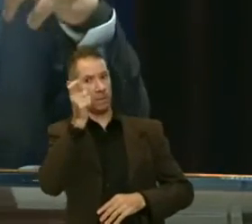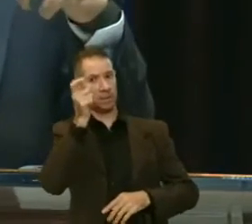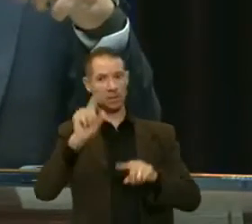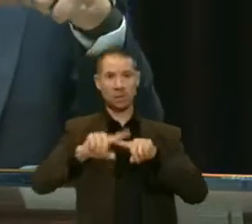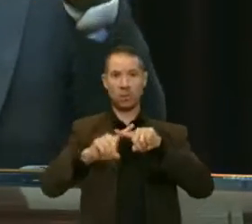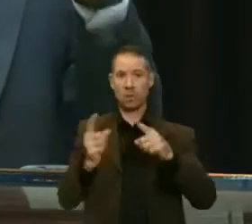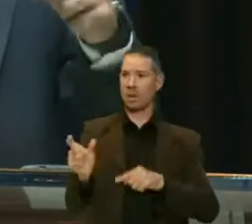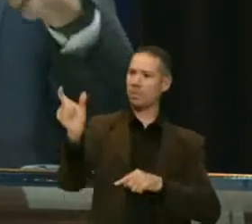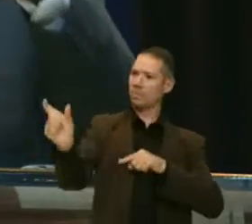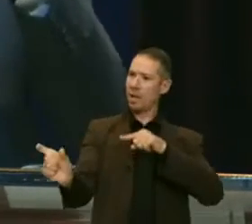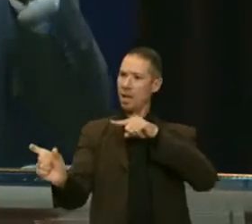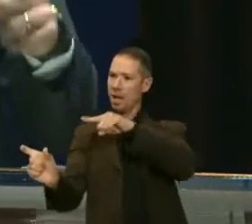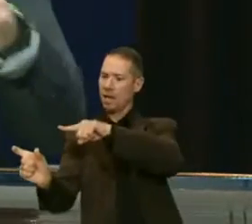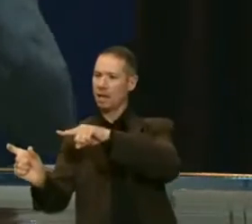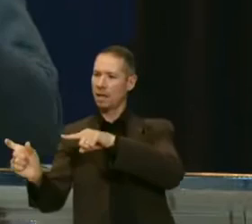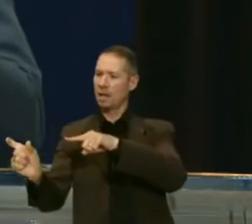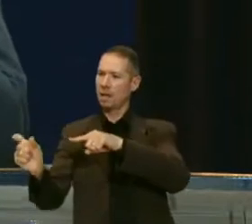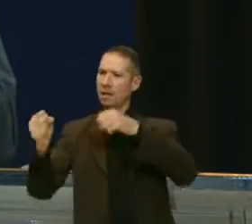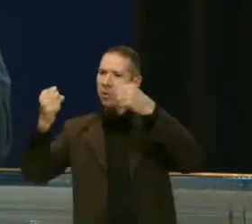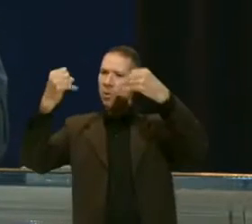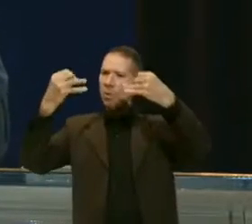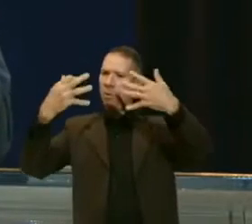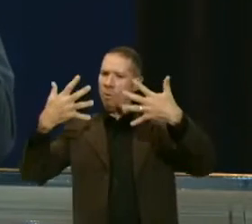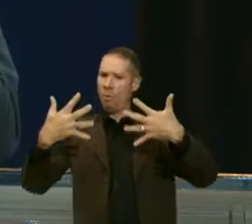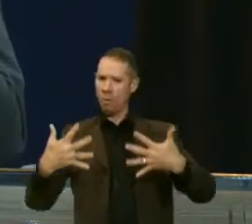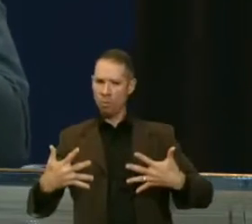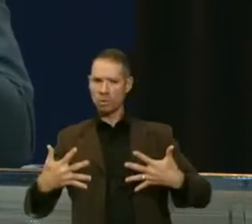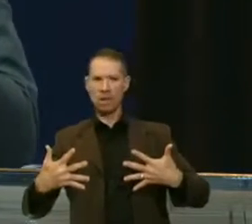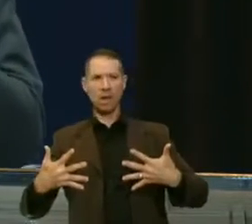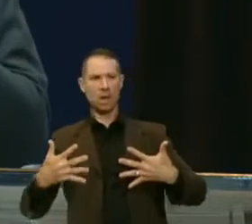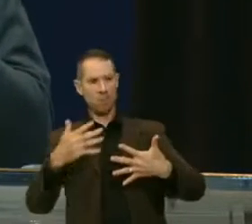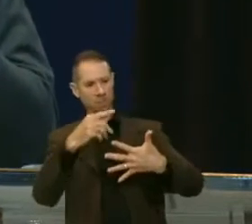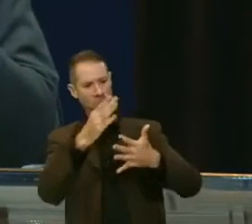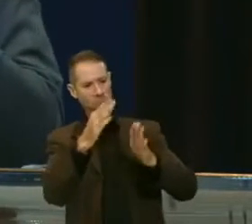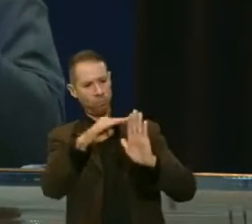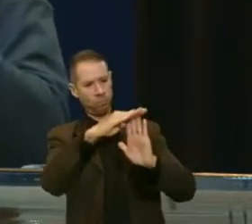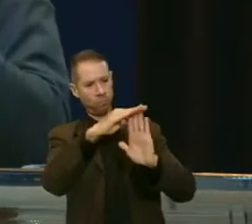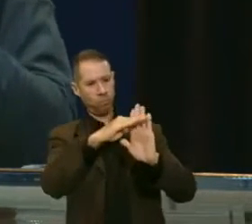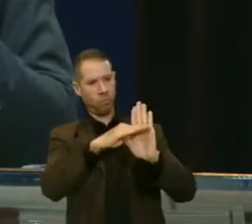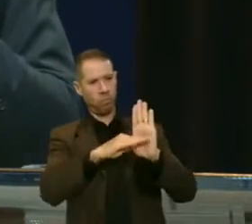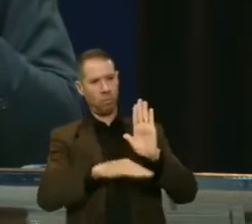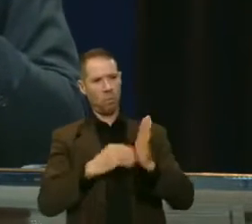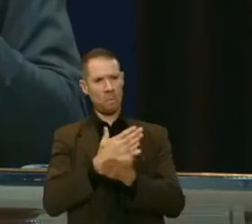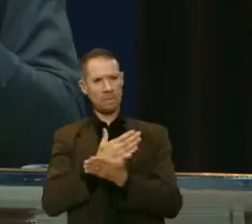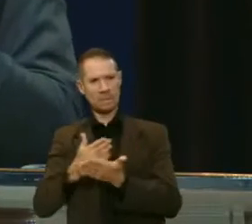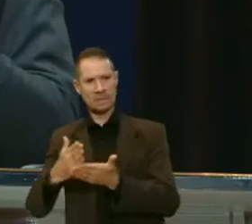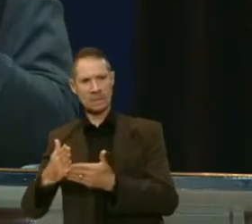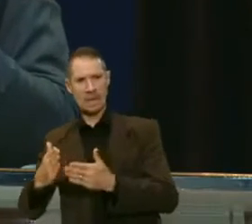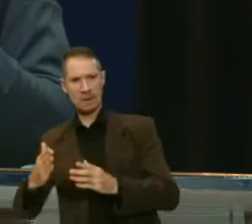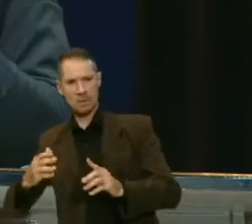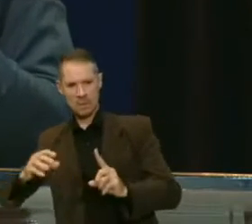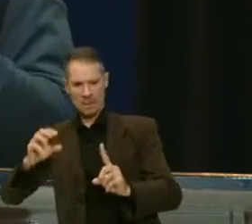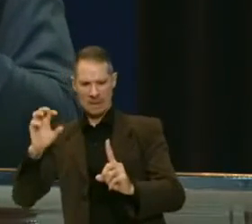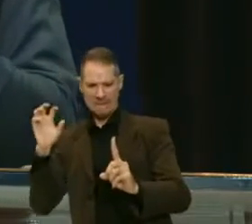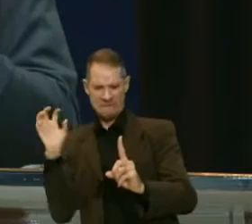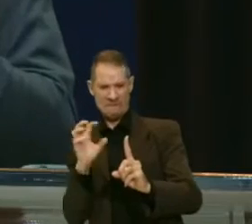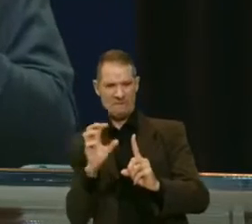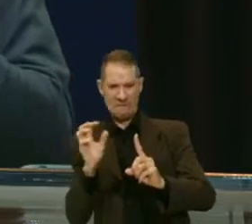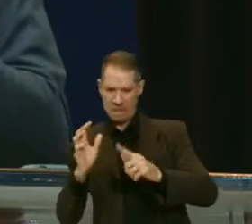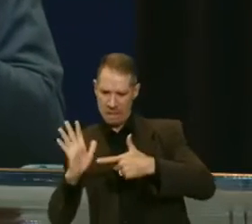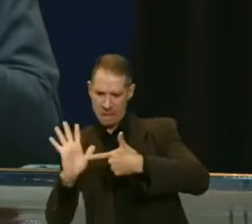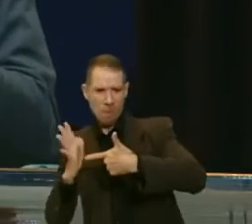porque ele conta, relata, que começaram a torturá-lo com máquinas que